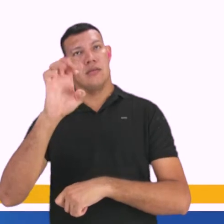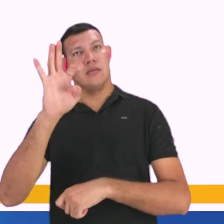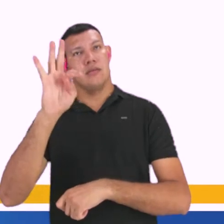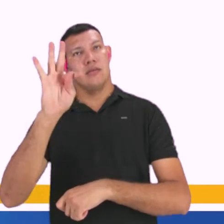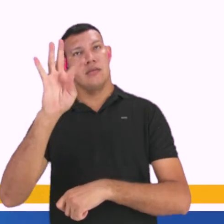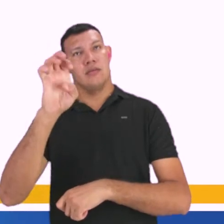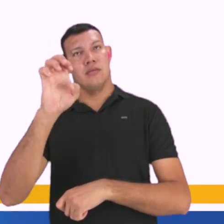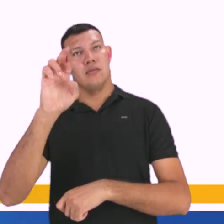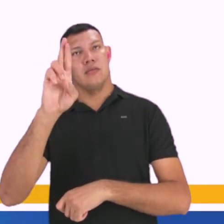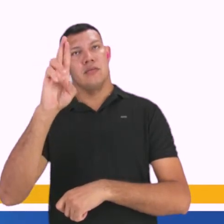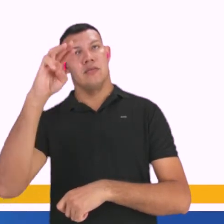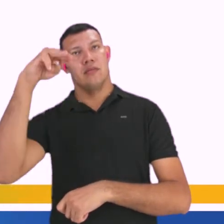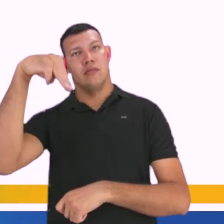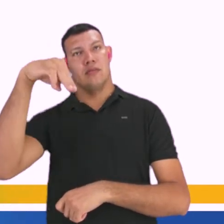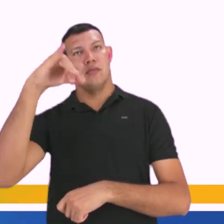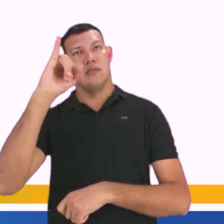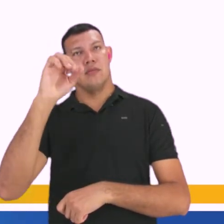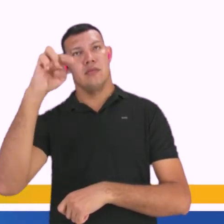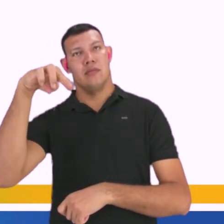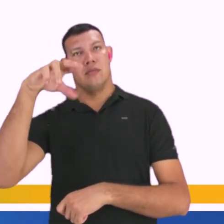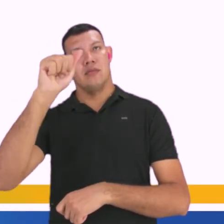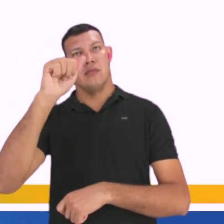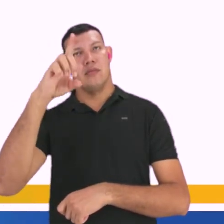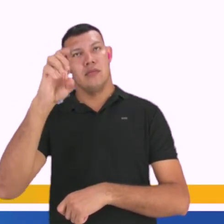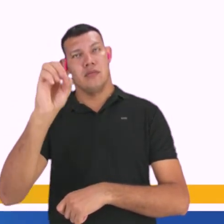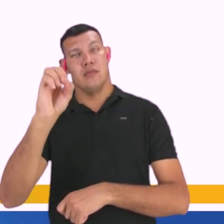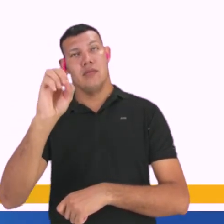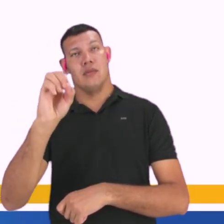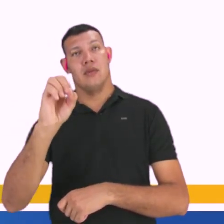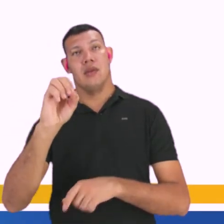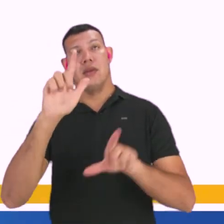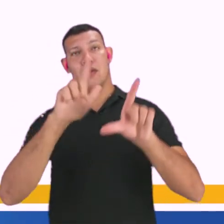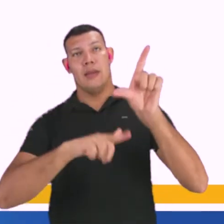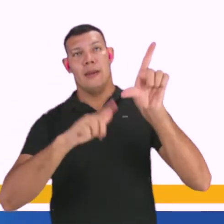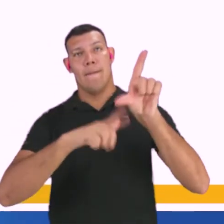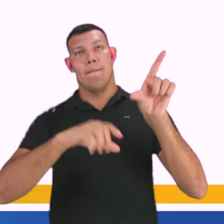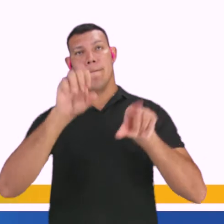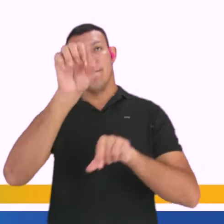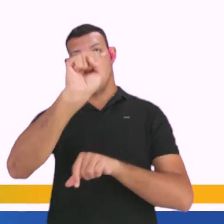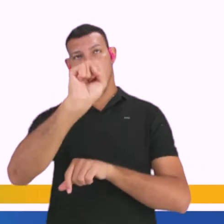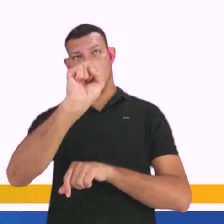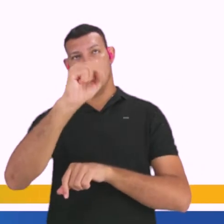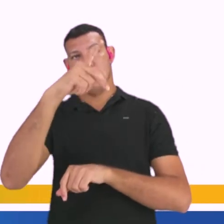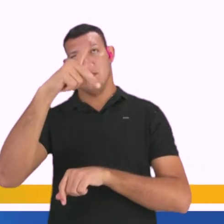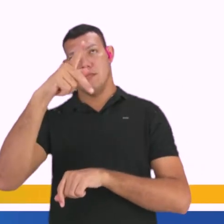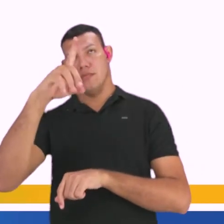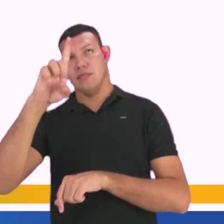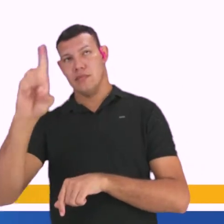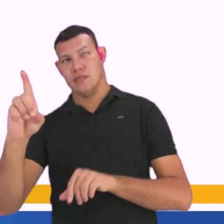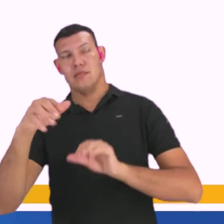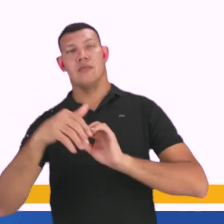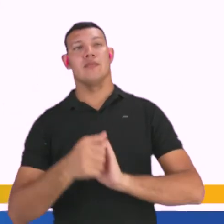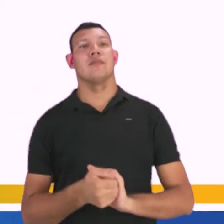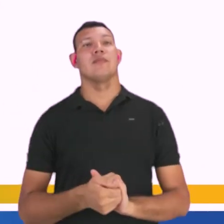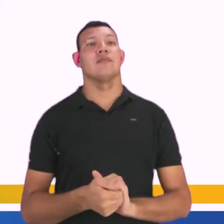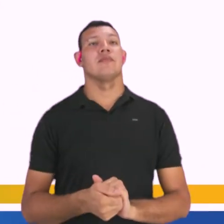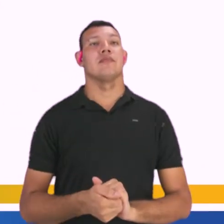E aí nós temos A nomenclatura de SPB que é o sistema possível determinado